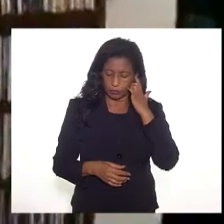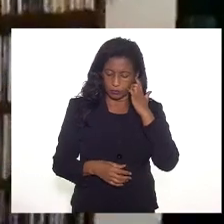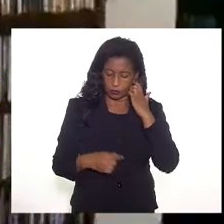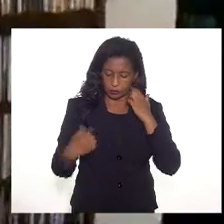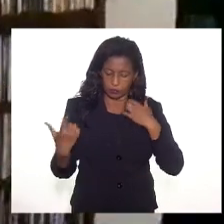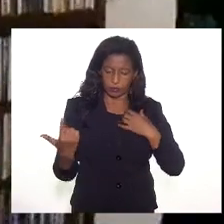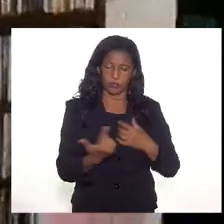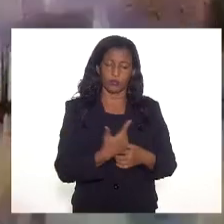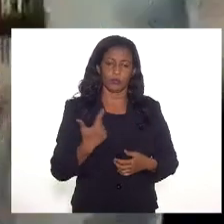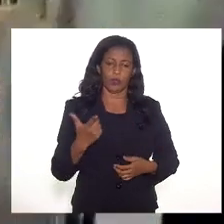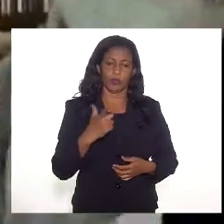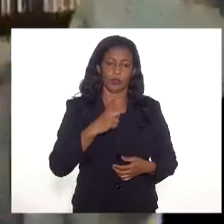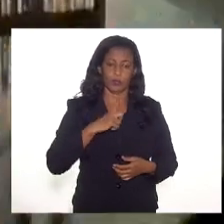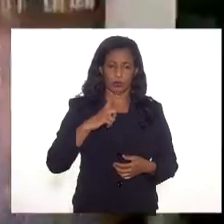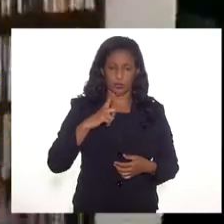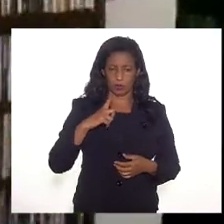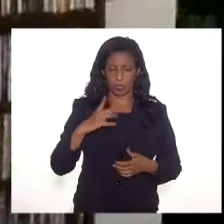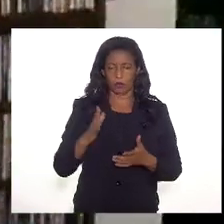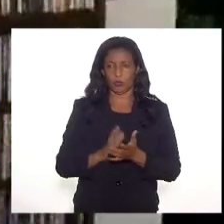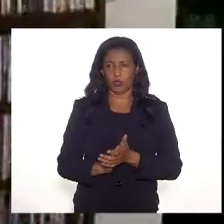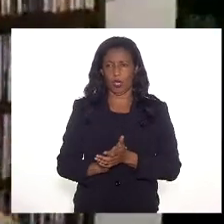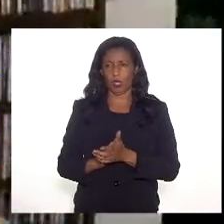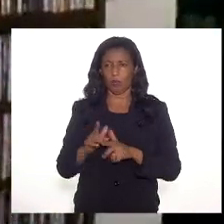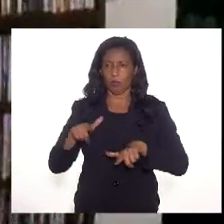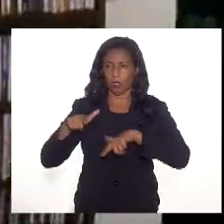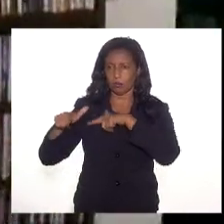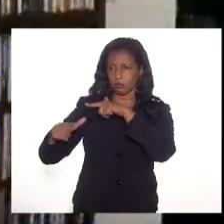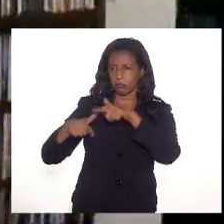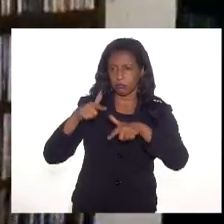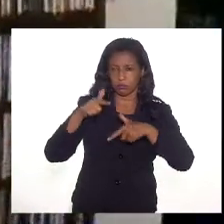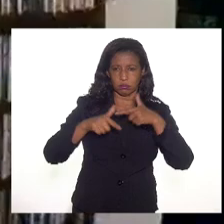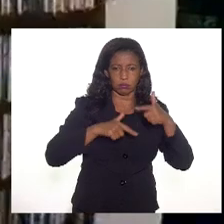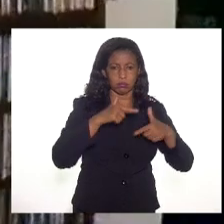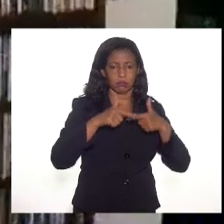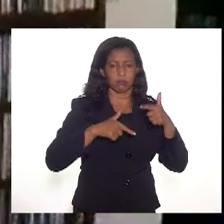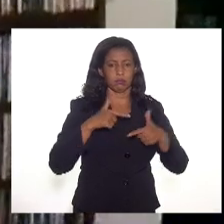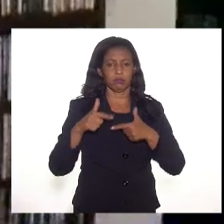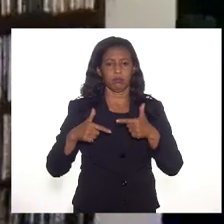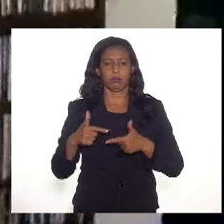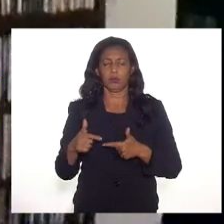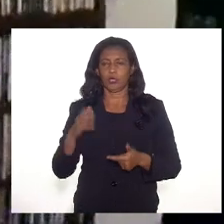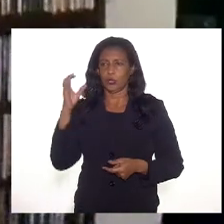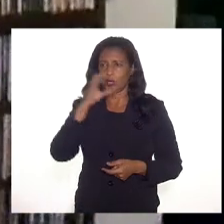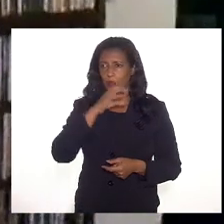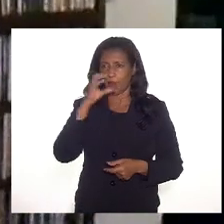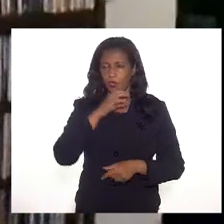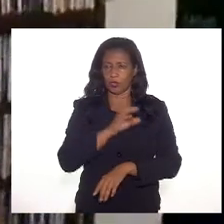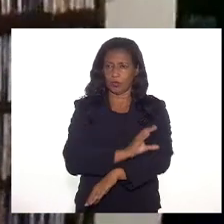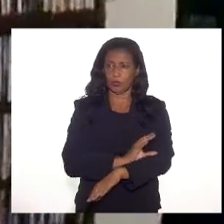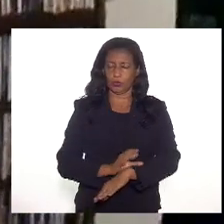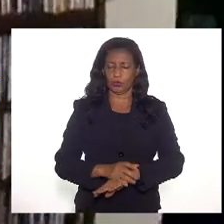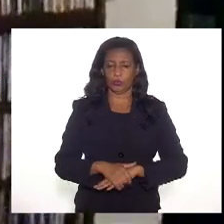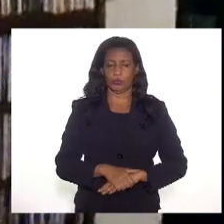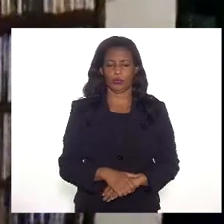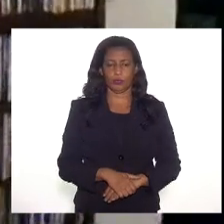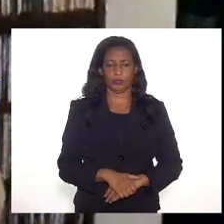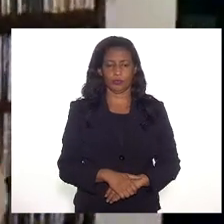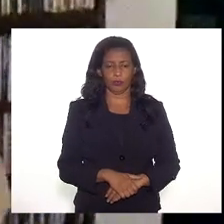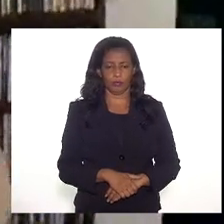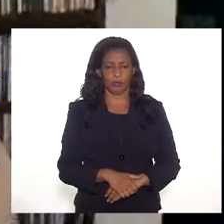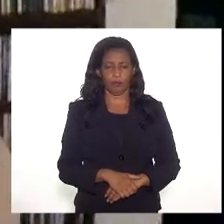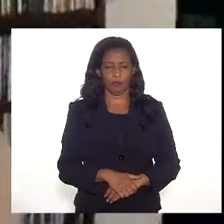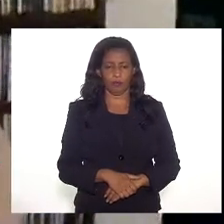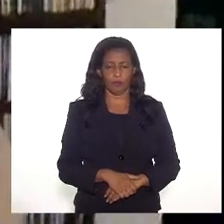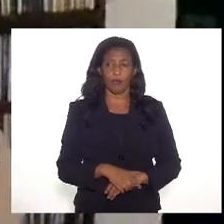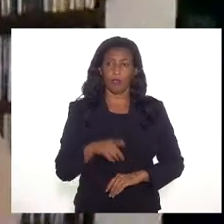construindo essa mobilização a articulação nacional e emergência cultural cabe